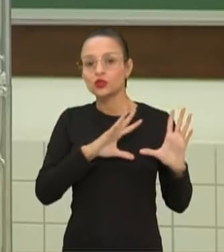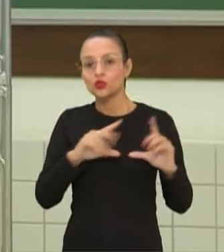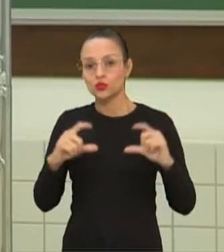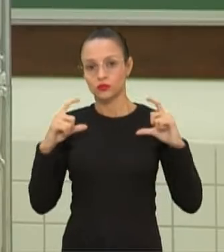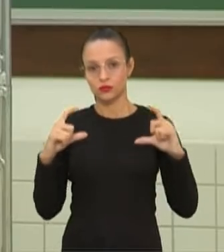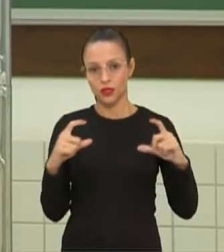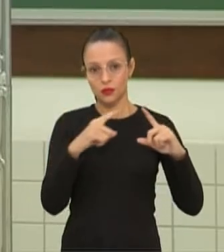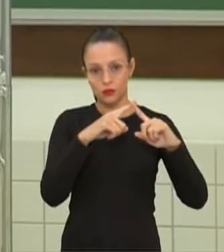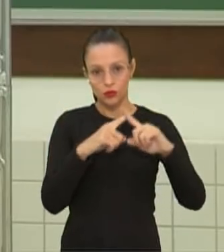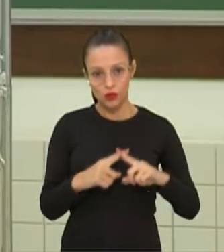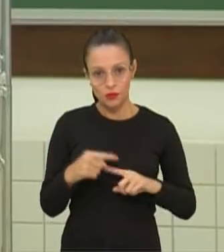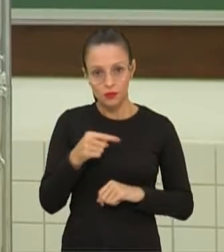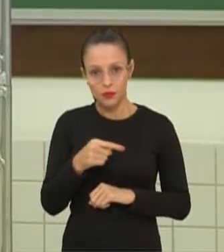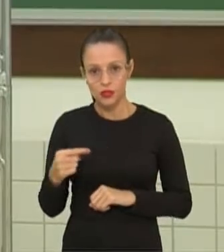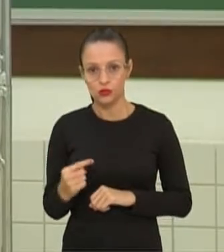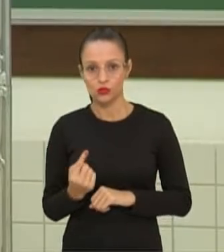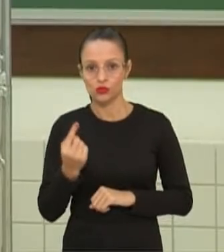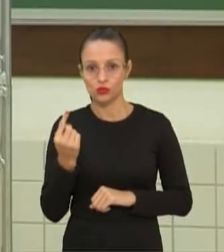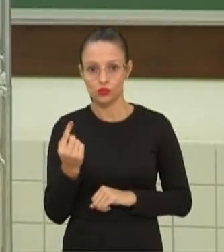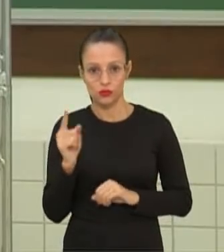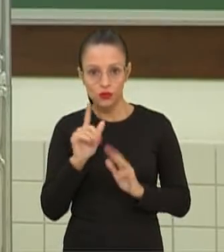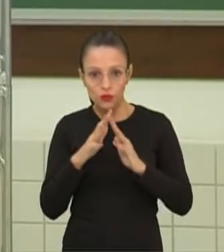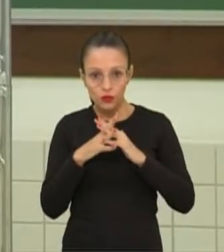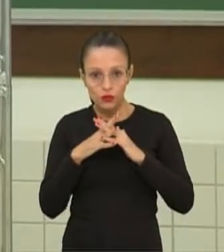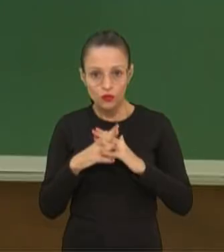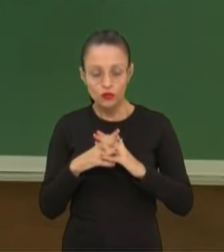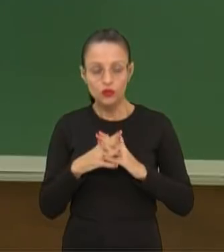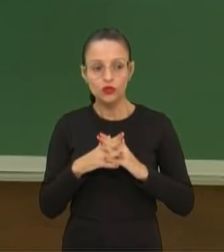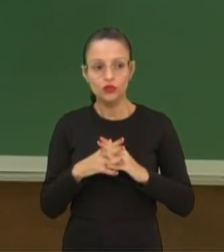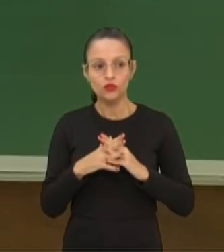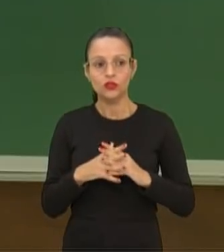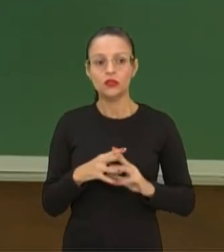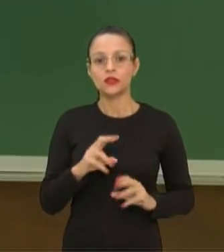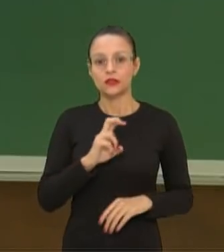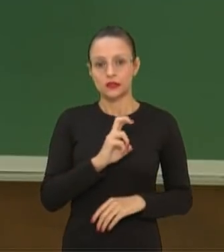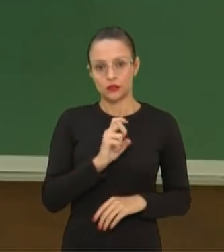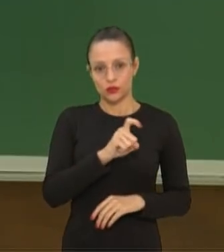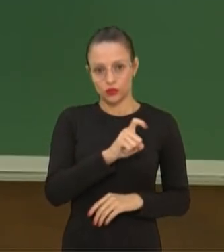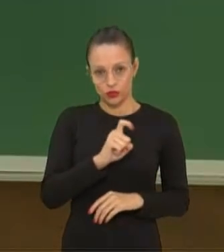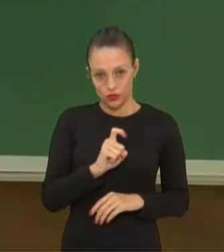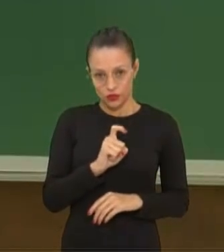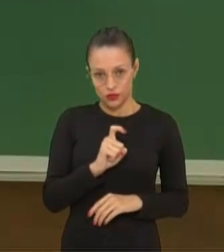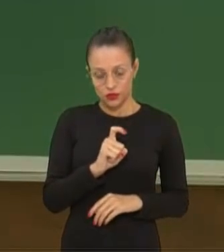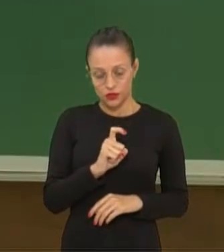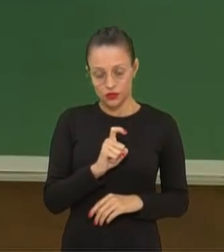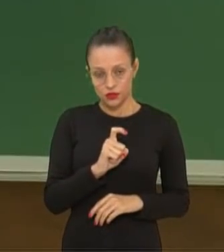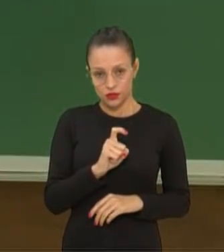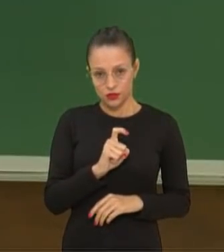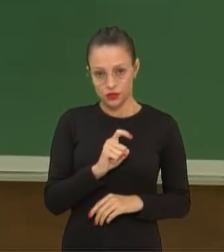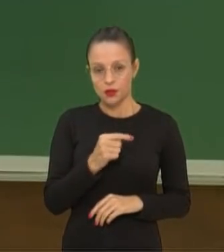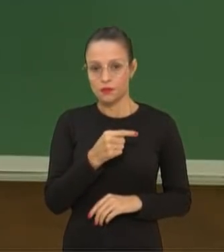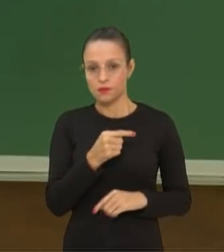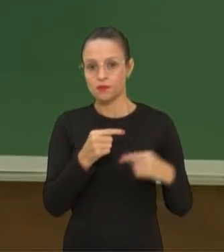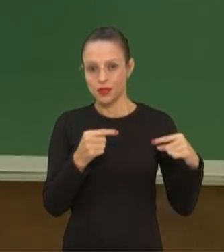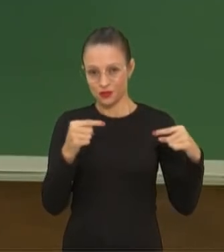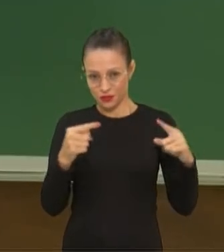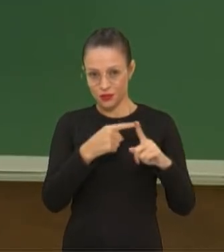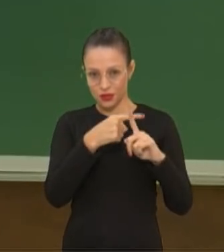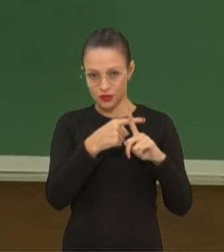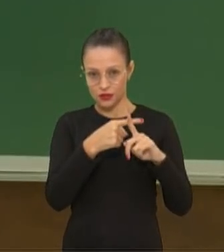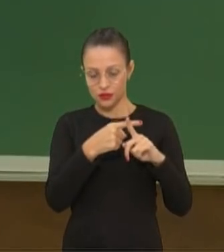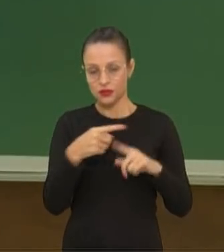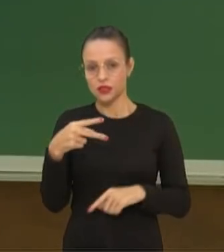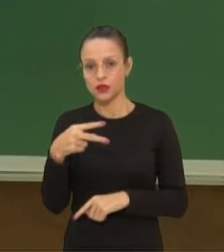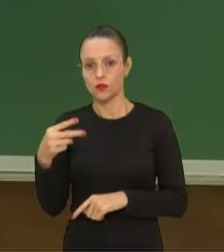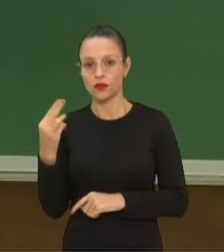por menos 1, para você não se confundir. Aí eu ficaria com 5x, porque menos com menos é mais,